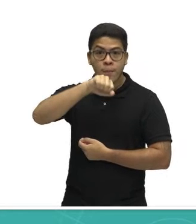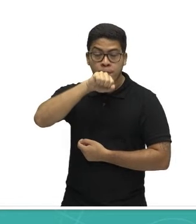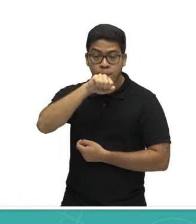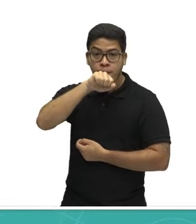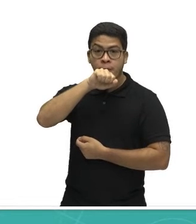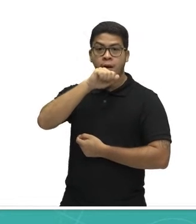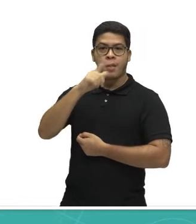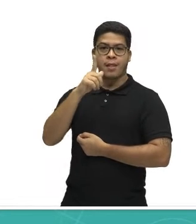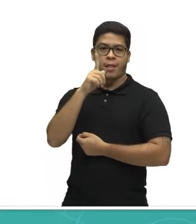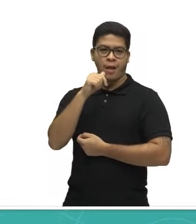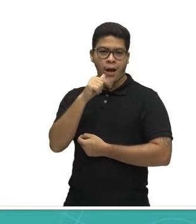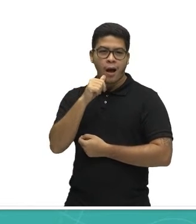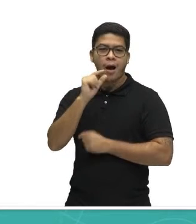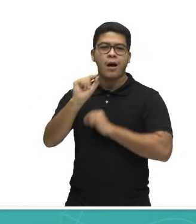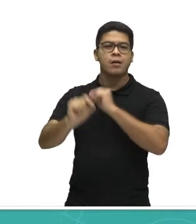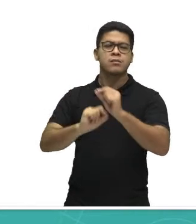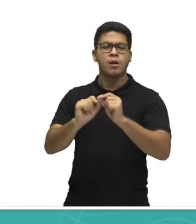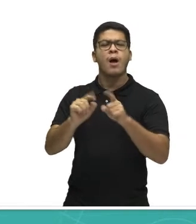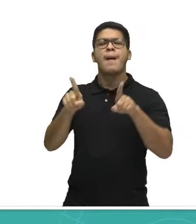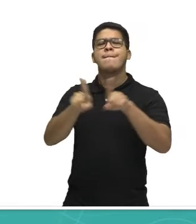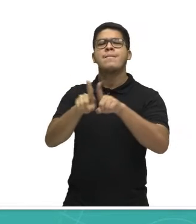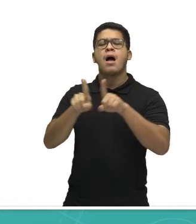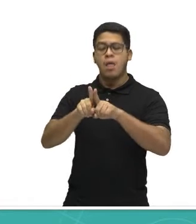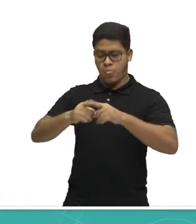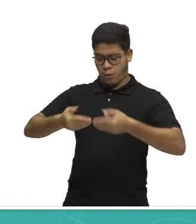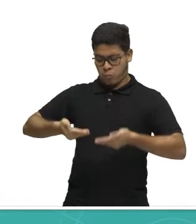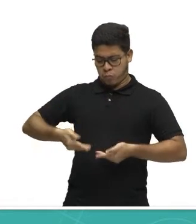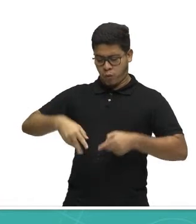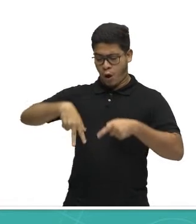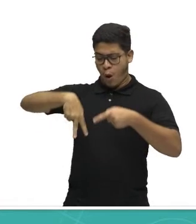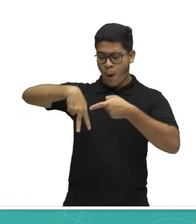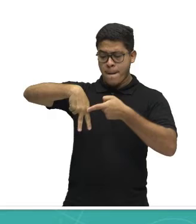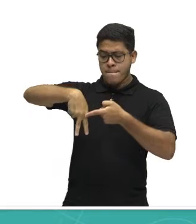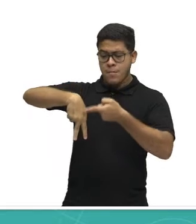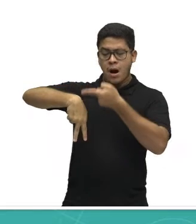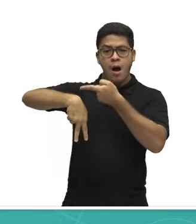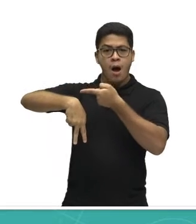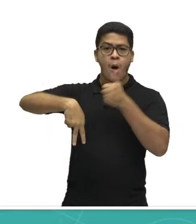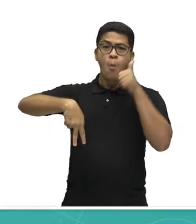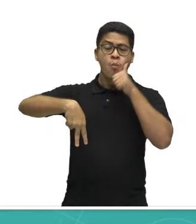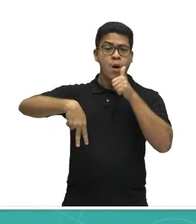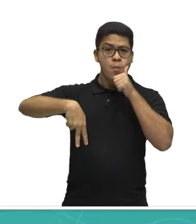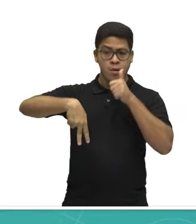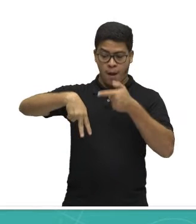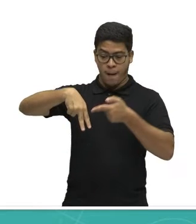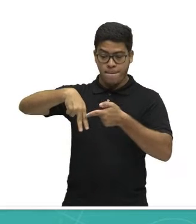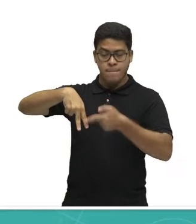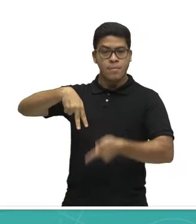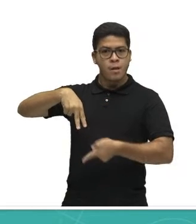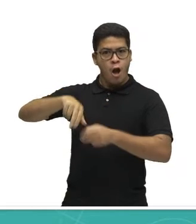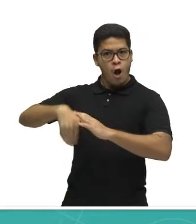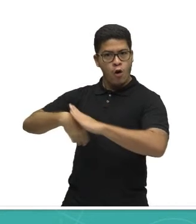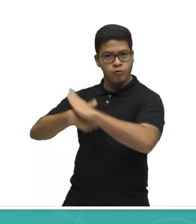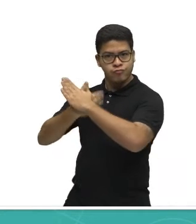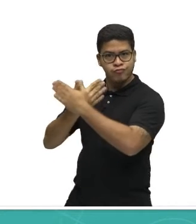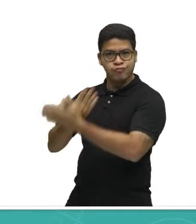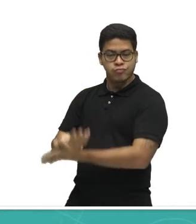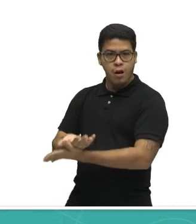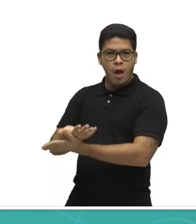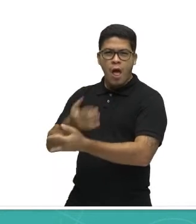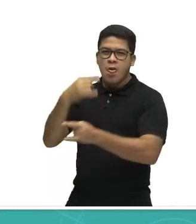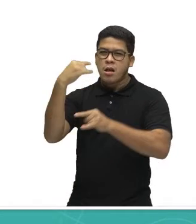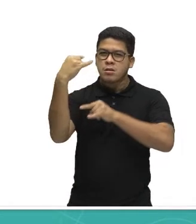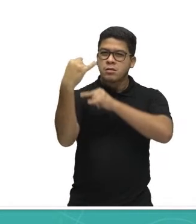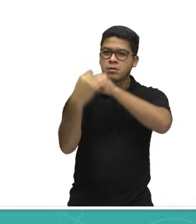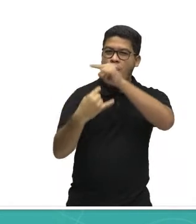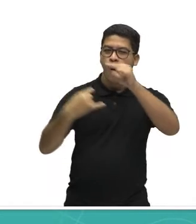em outras lendas de sereias, é muito bela e o seu canto atrai os homens a fim de assassiná-la. Então, a